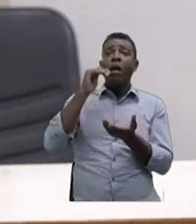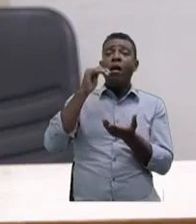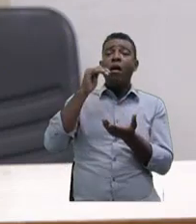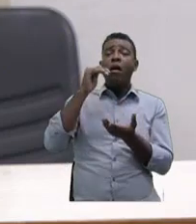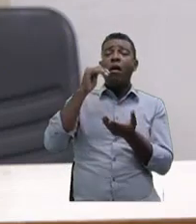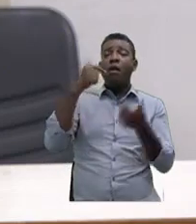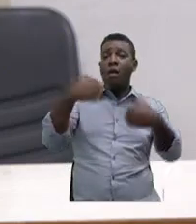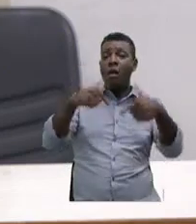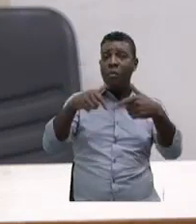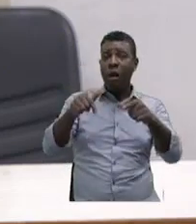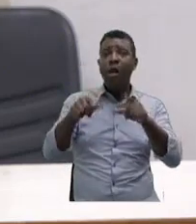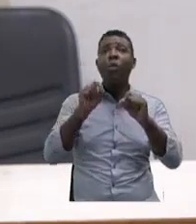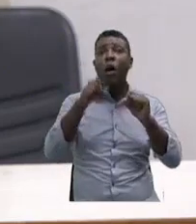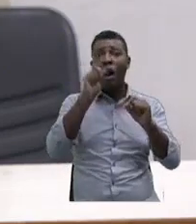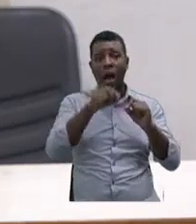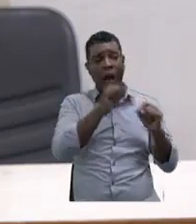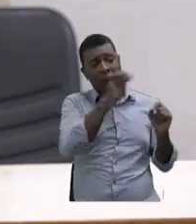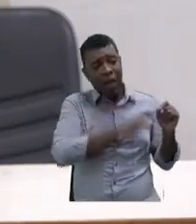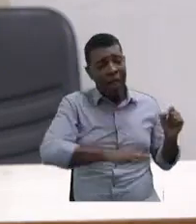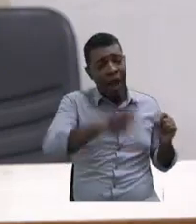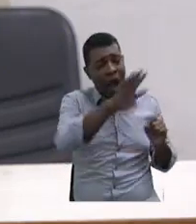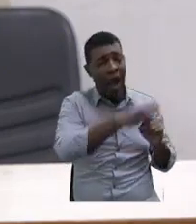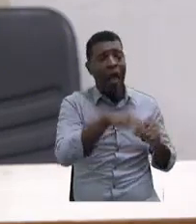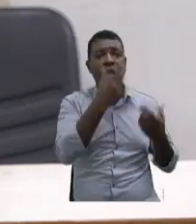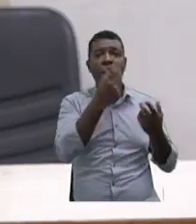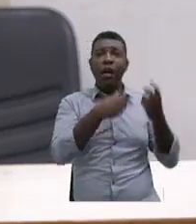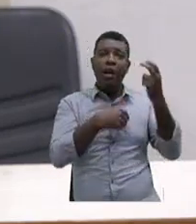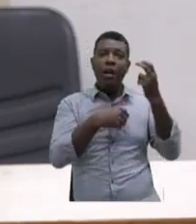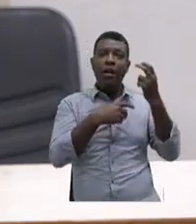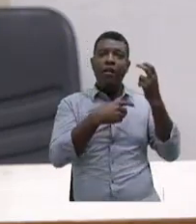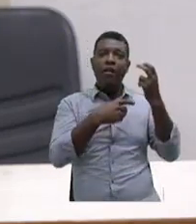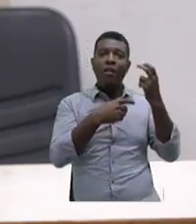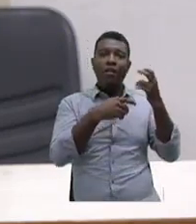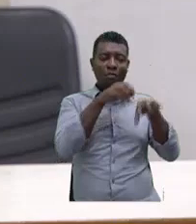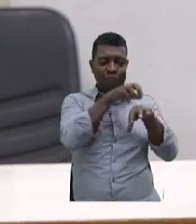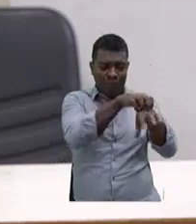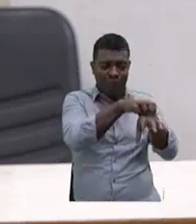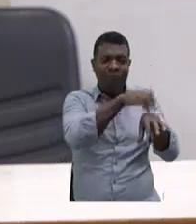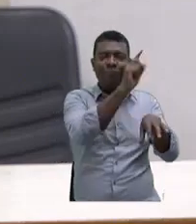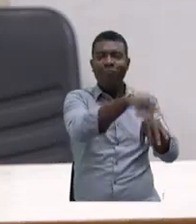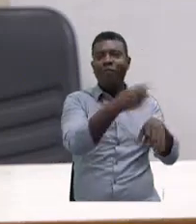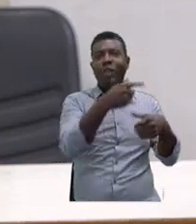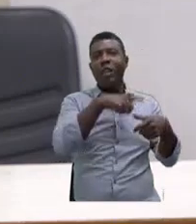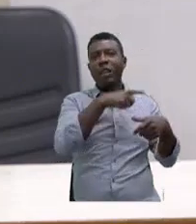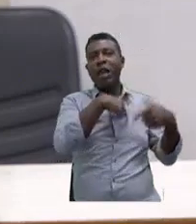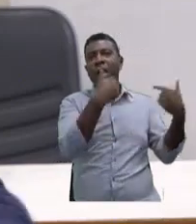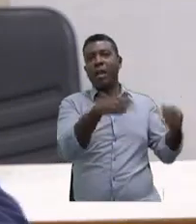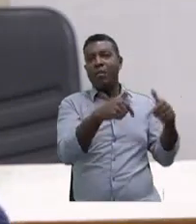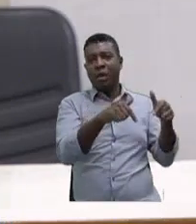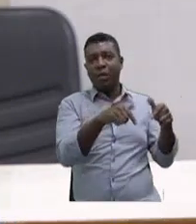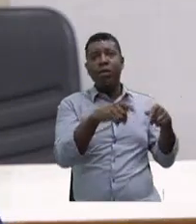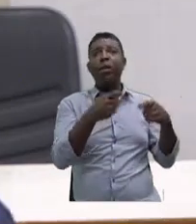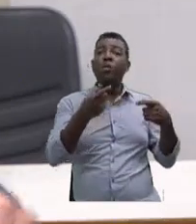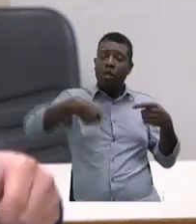turismo. Então, na área do turismo, nós temos empregos. Então, é preciso formar e capacitar.